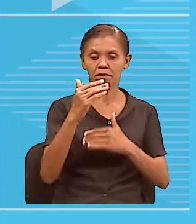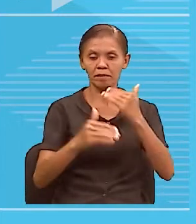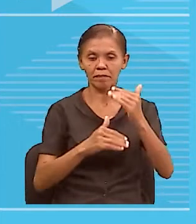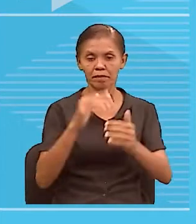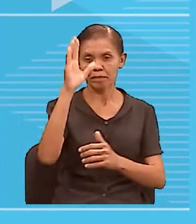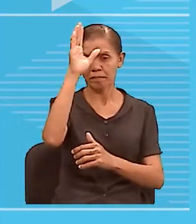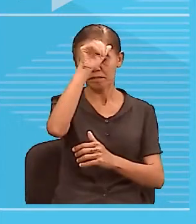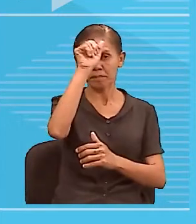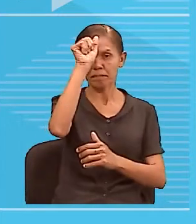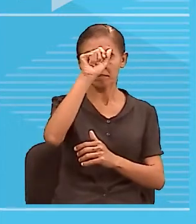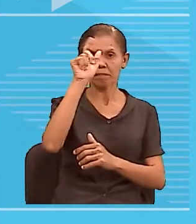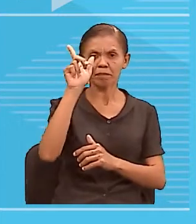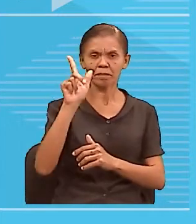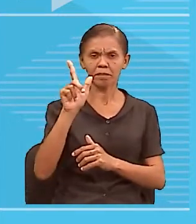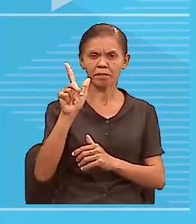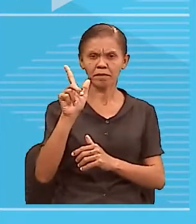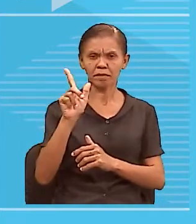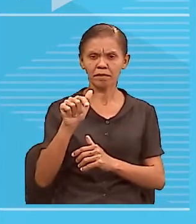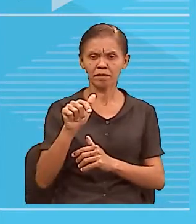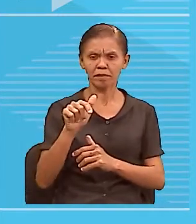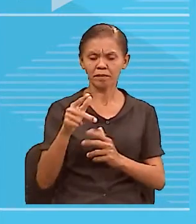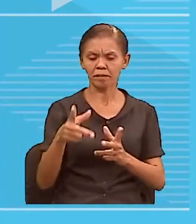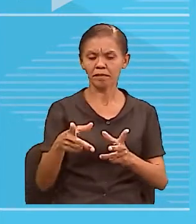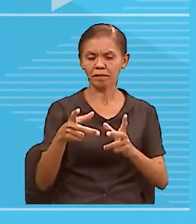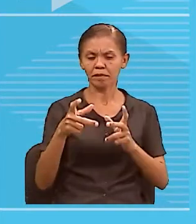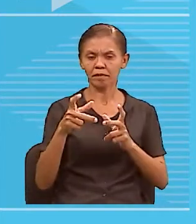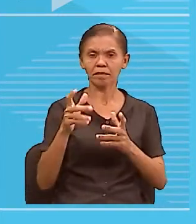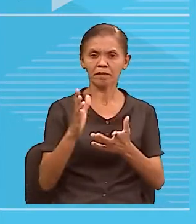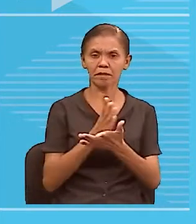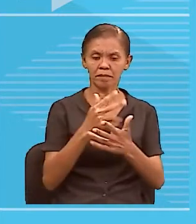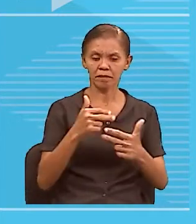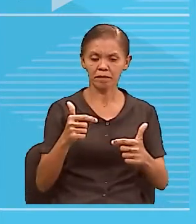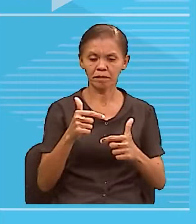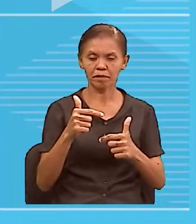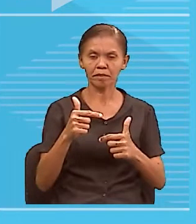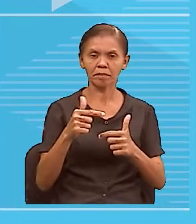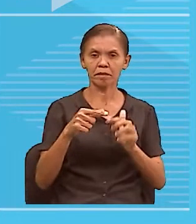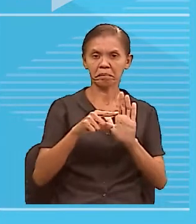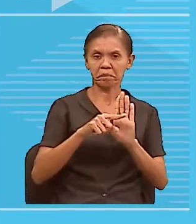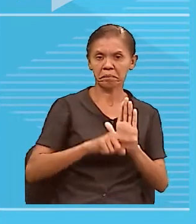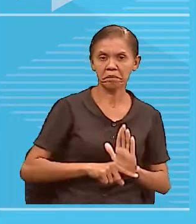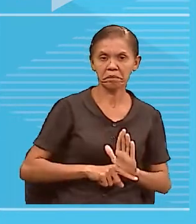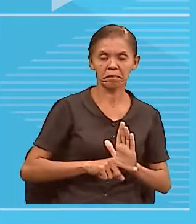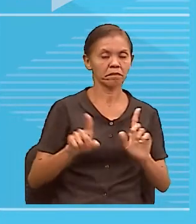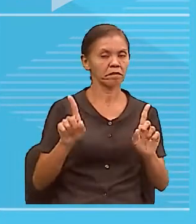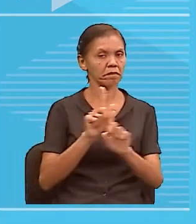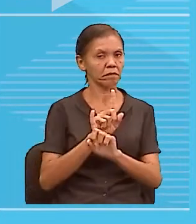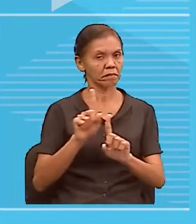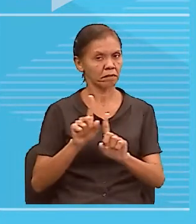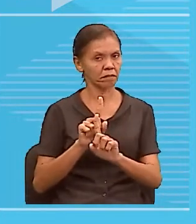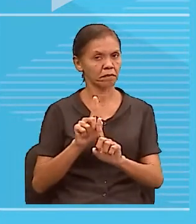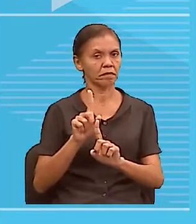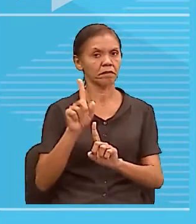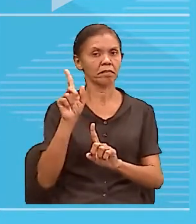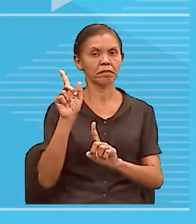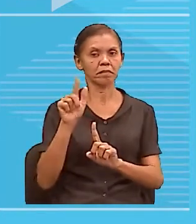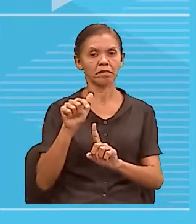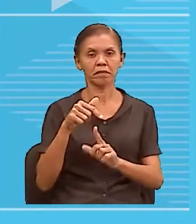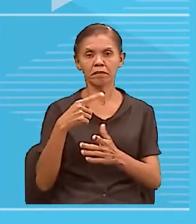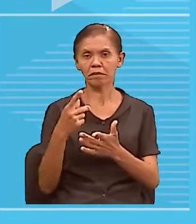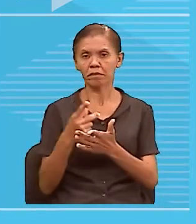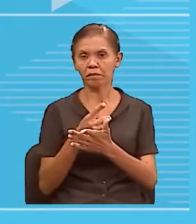não deve ser visto como algo negativo não faz parte né é o erro construtivo